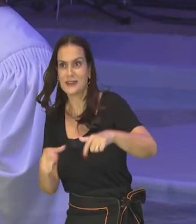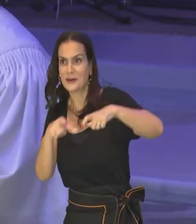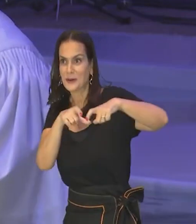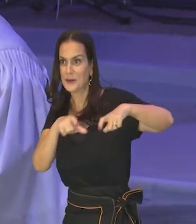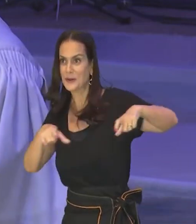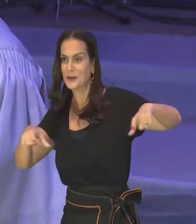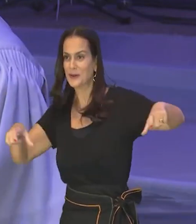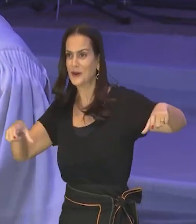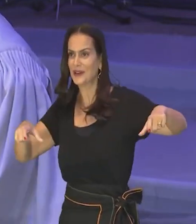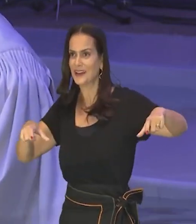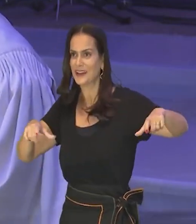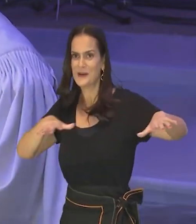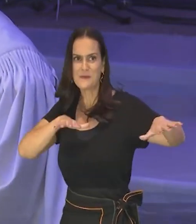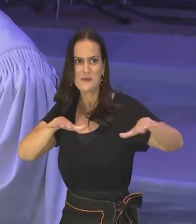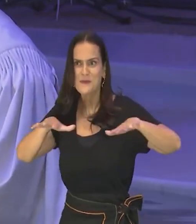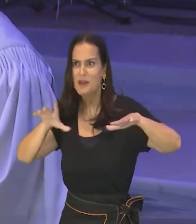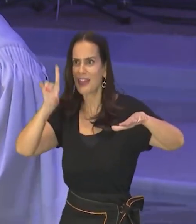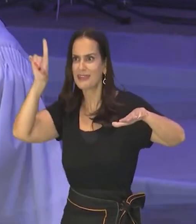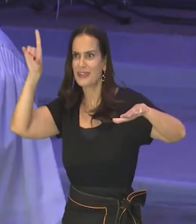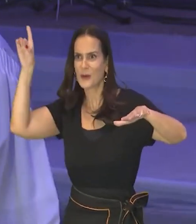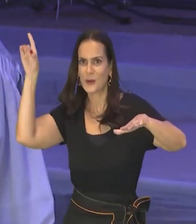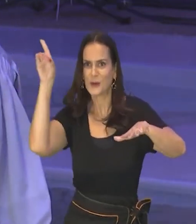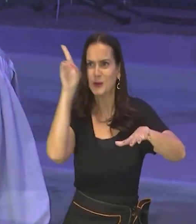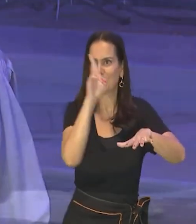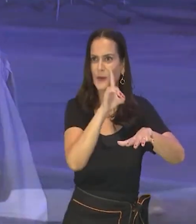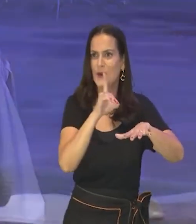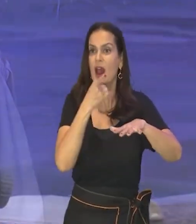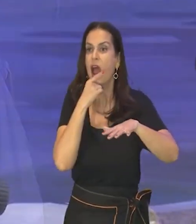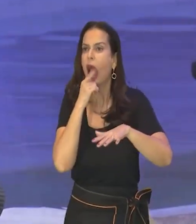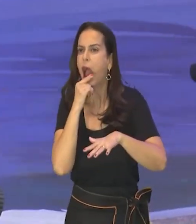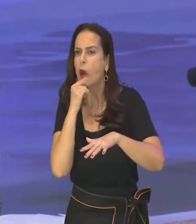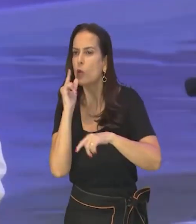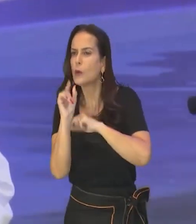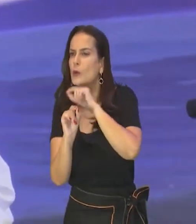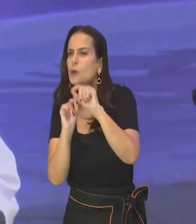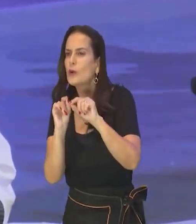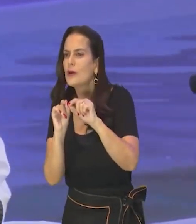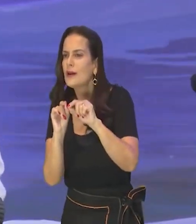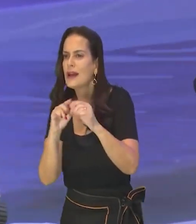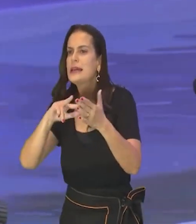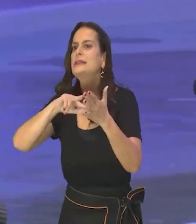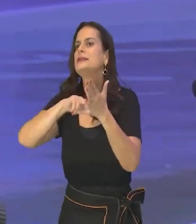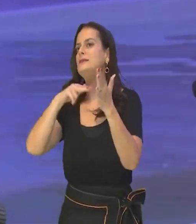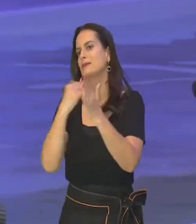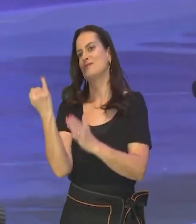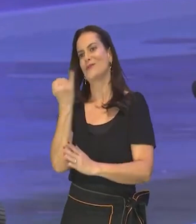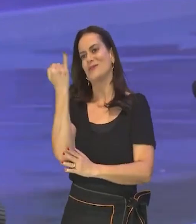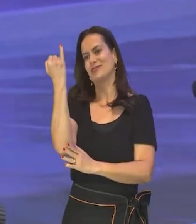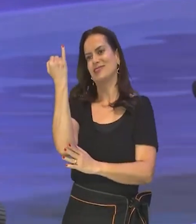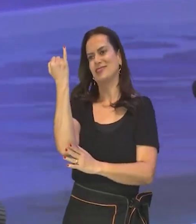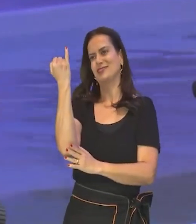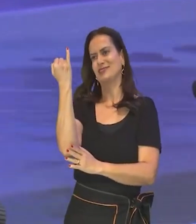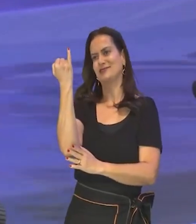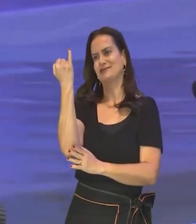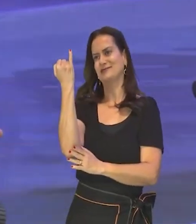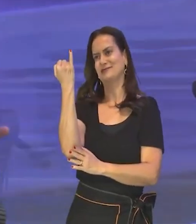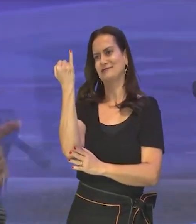do movimento de Deus. As águas possuem um significado muito importante.